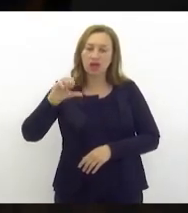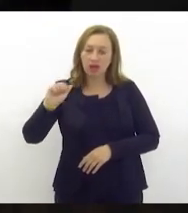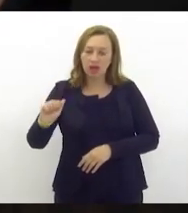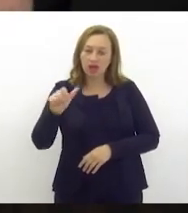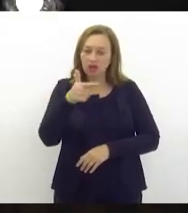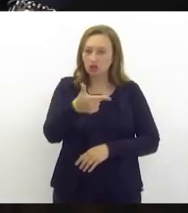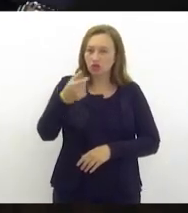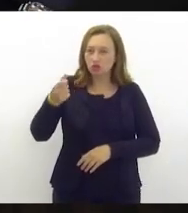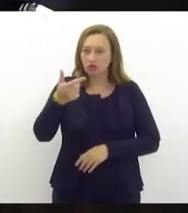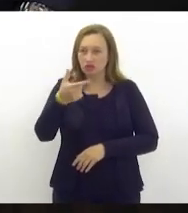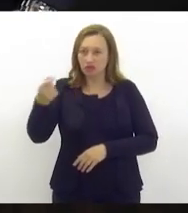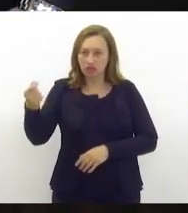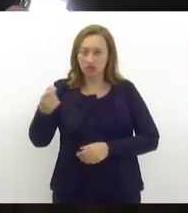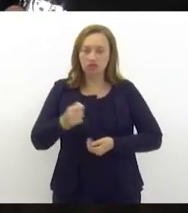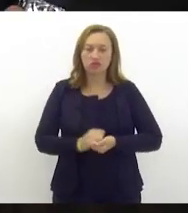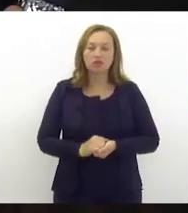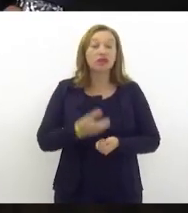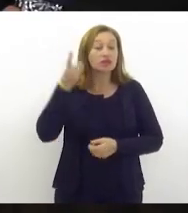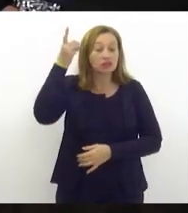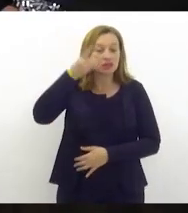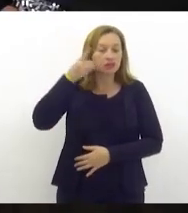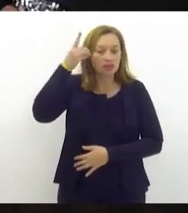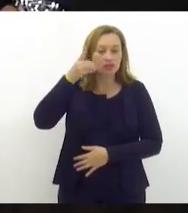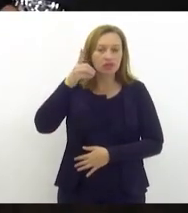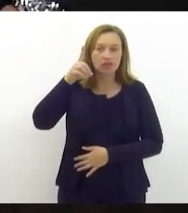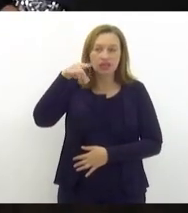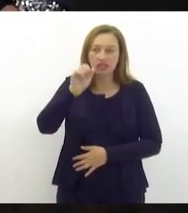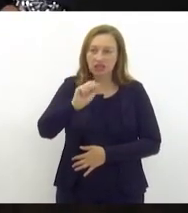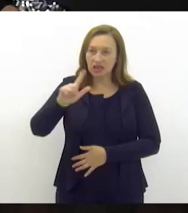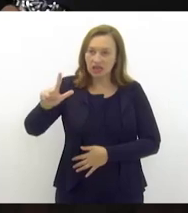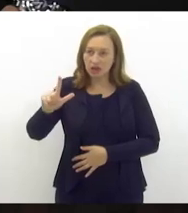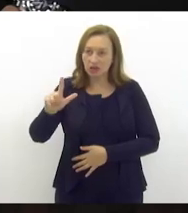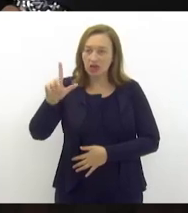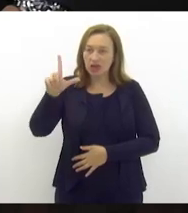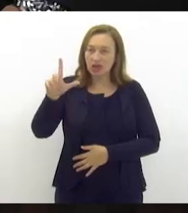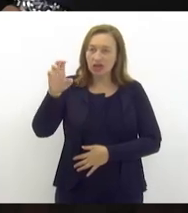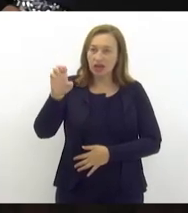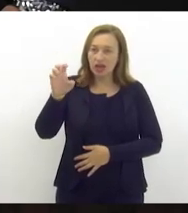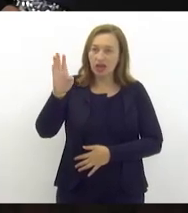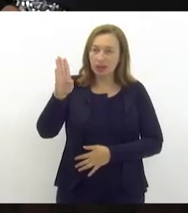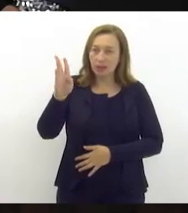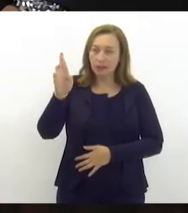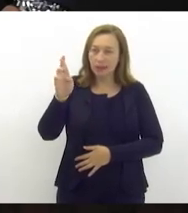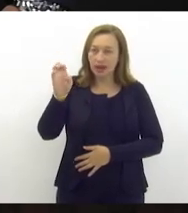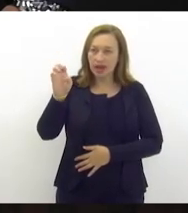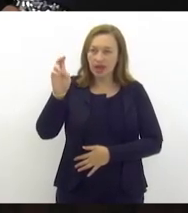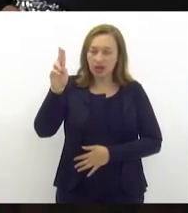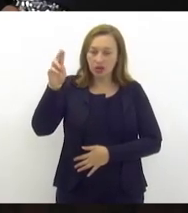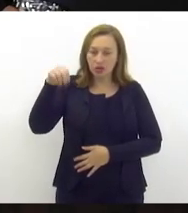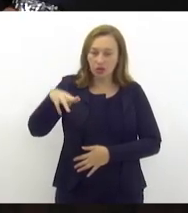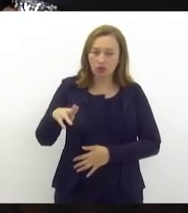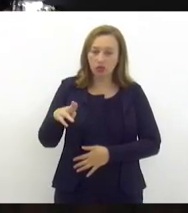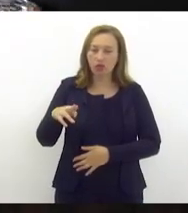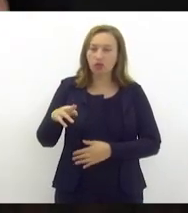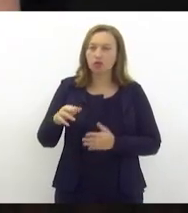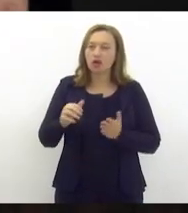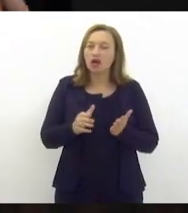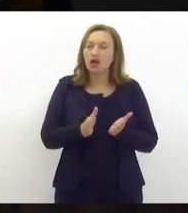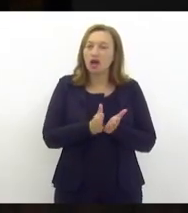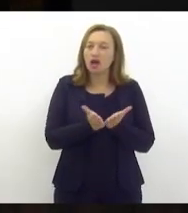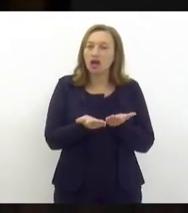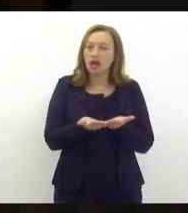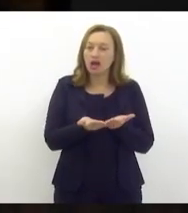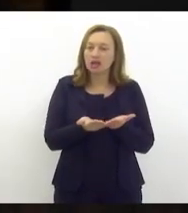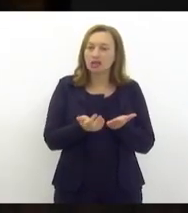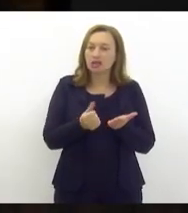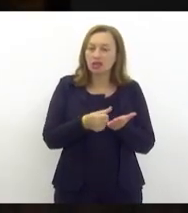3.440-A de 2020, de autoria do deputado Daniel Librelon, que dispõe sobre a garantia da carteira de identificação do